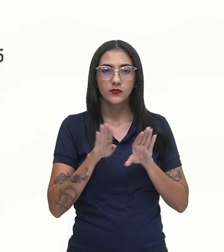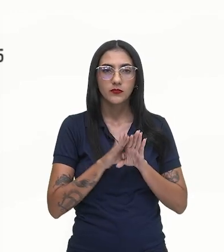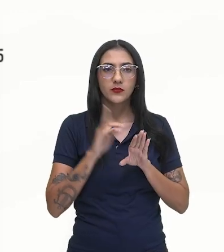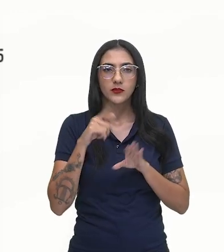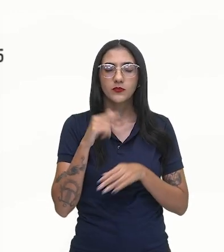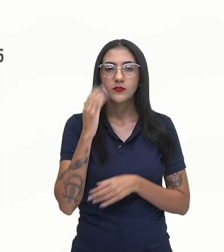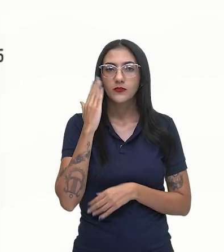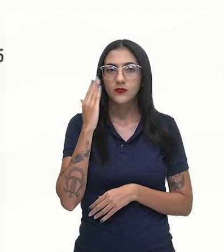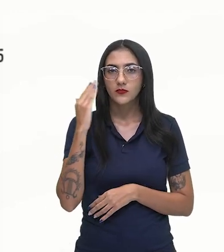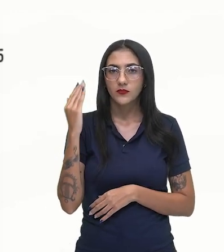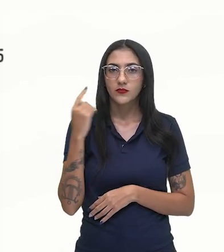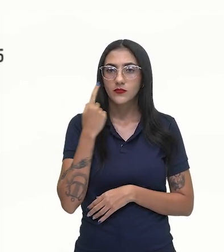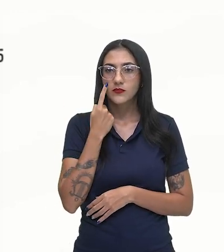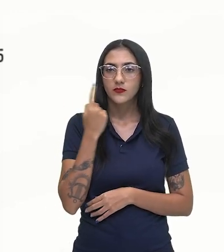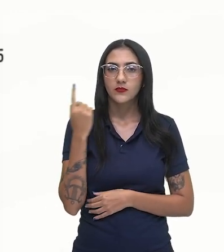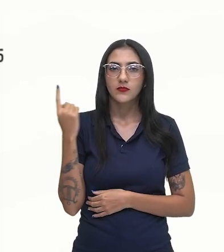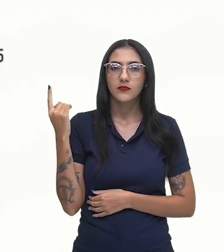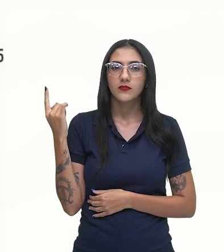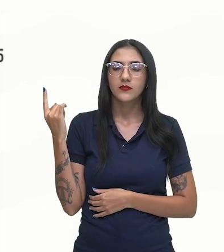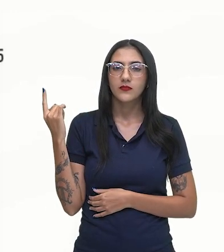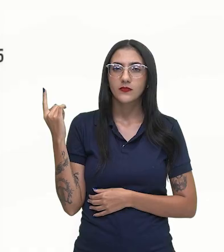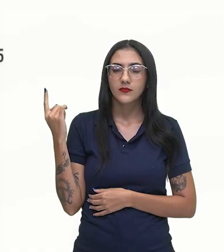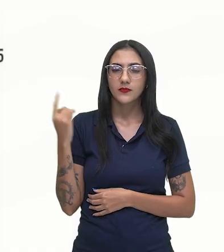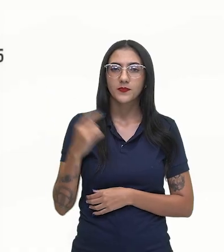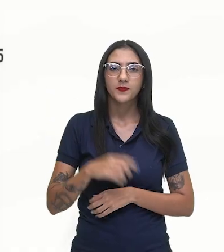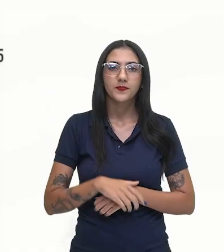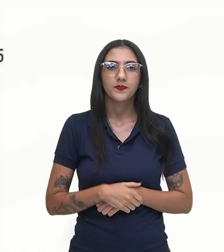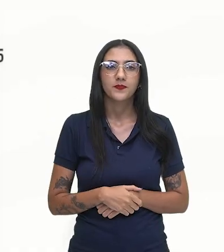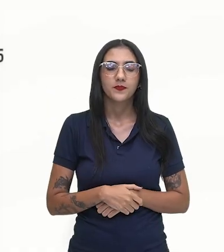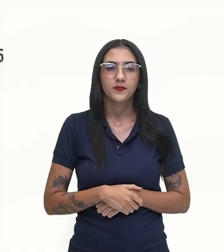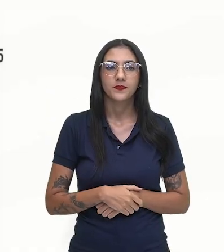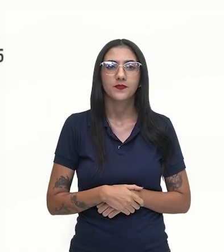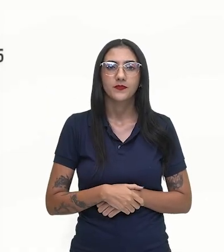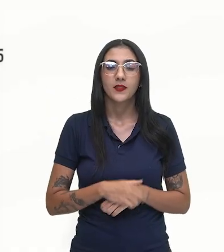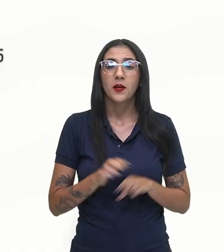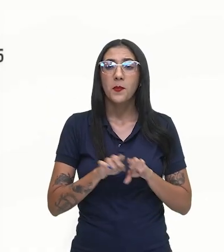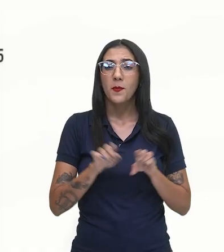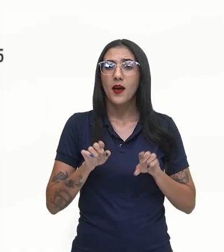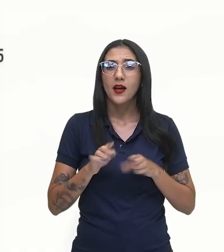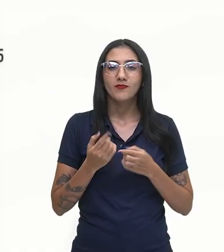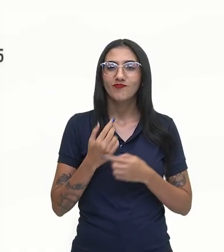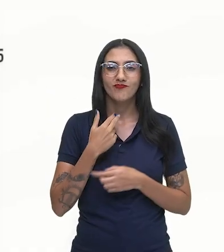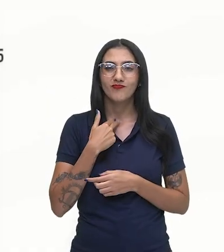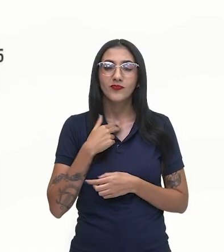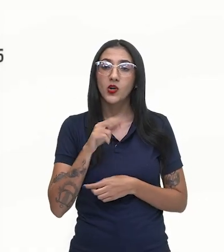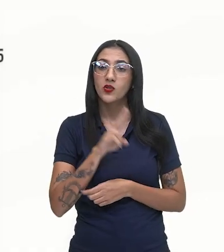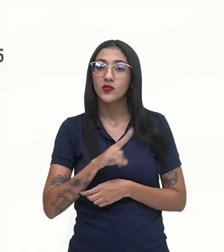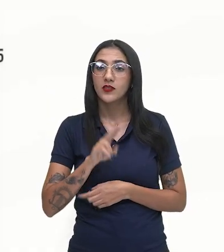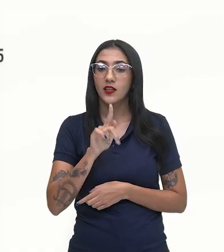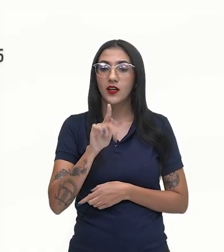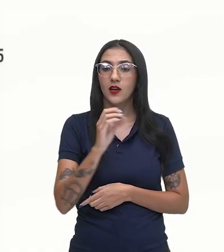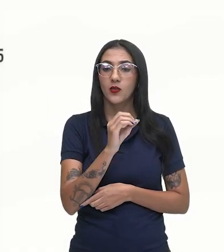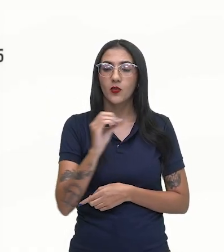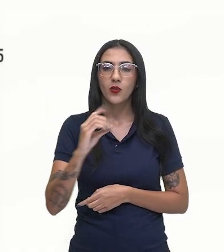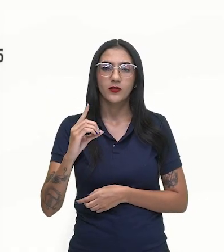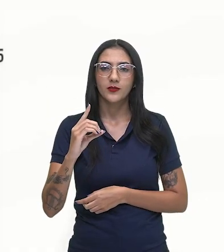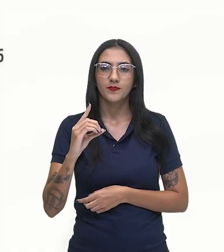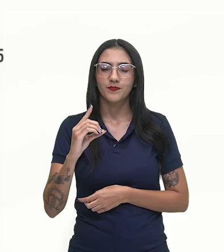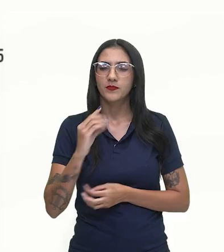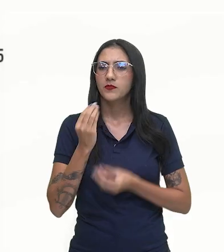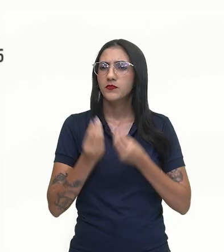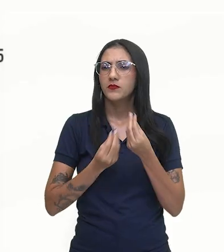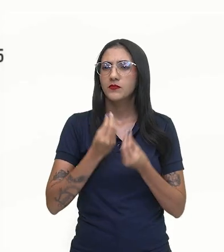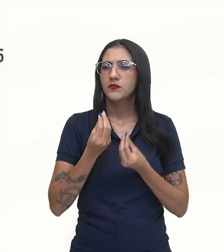conhecida. Treat you good. Só que eu não posso utilizar o good aí. Como é que